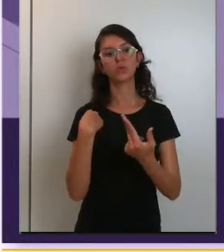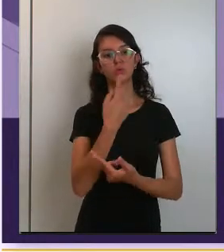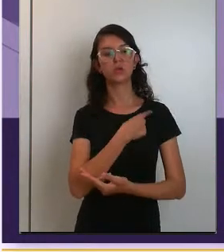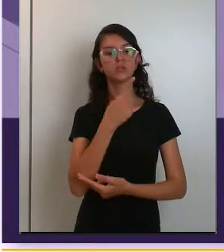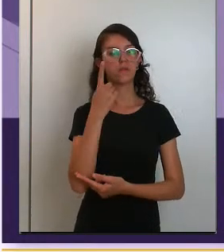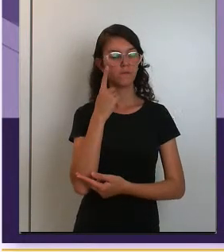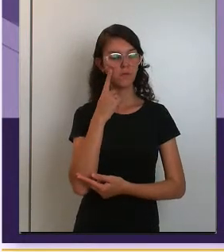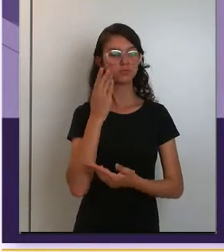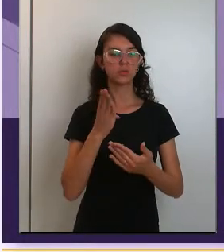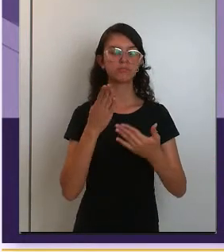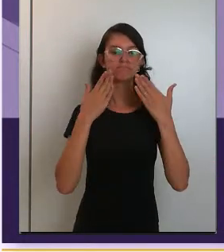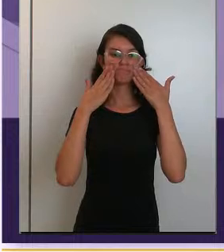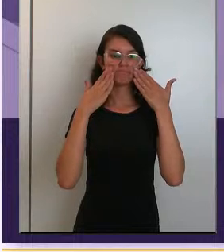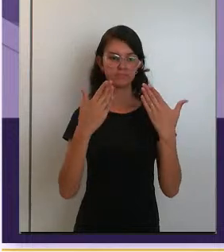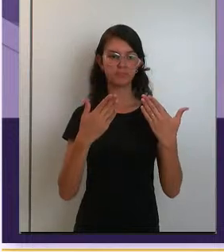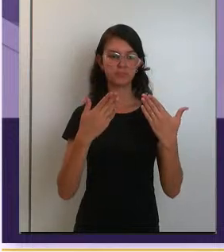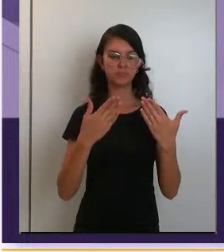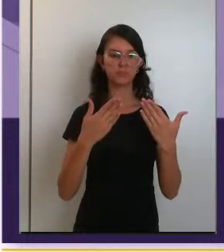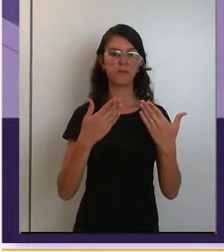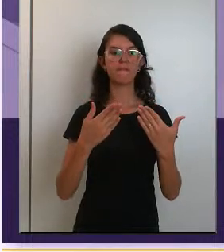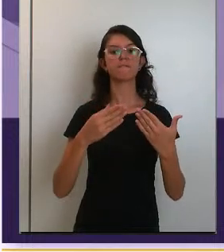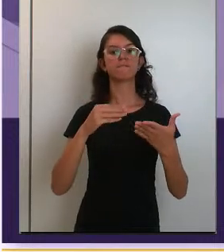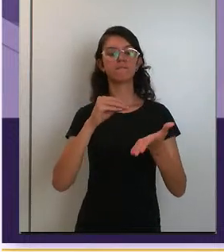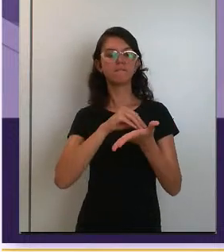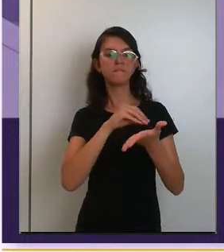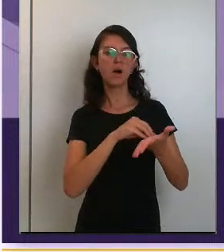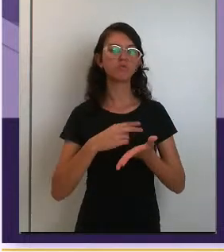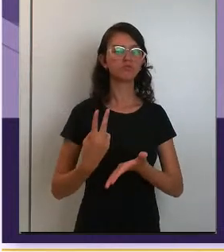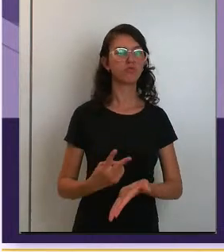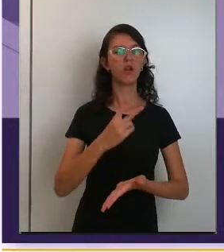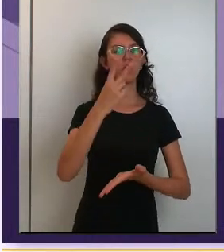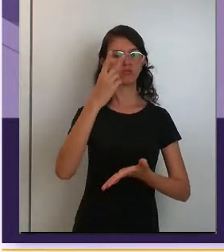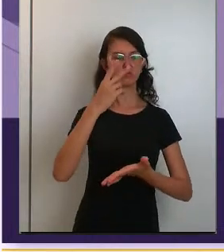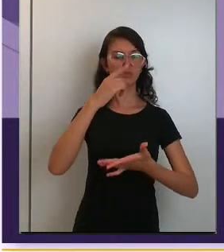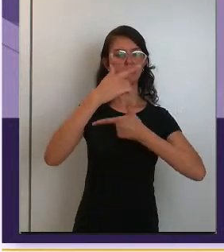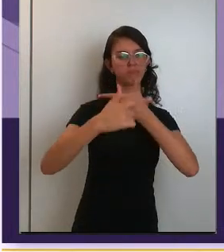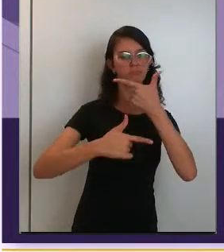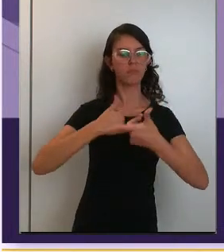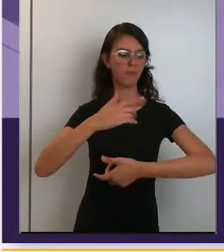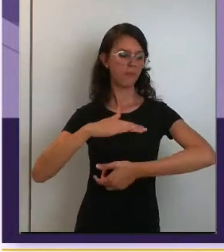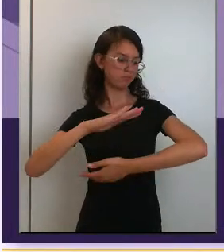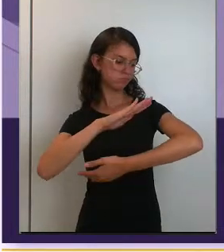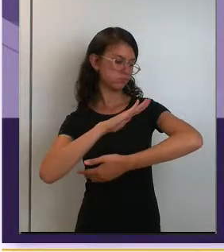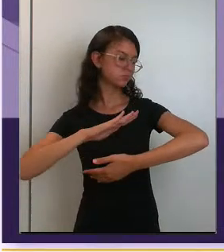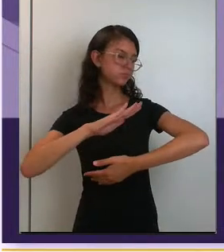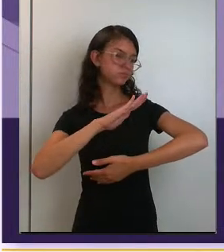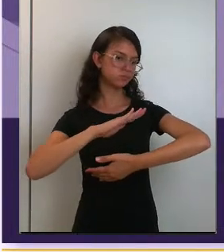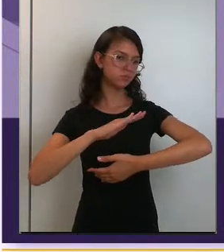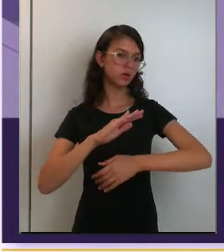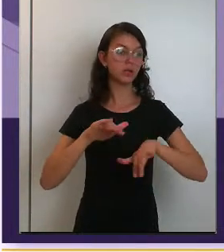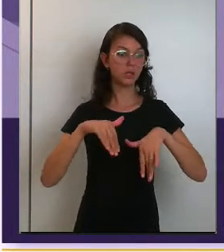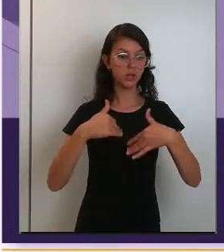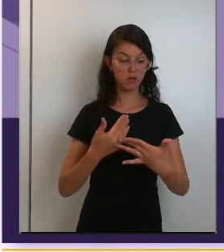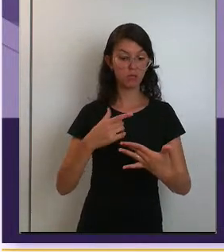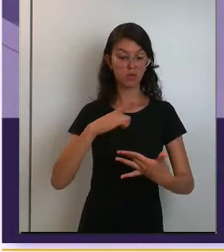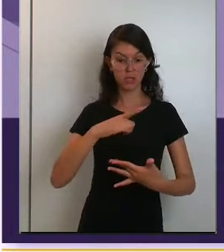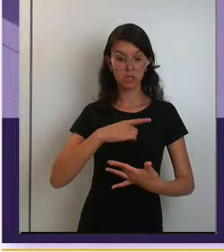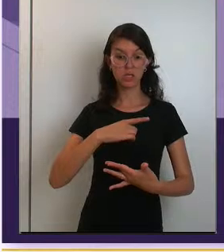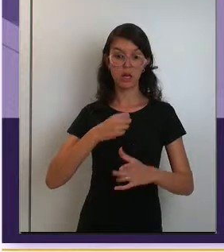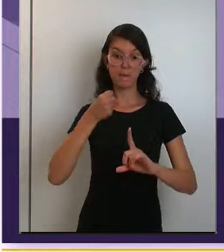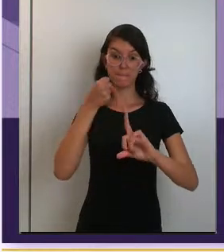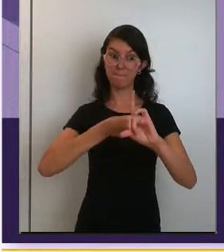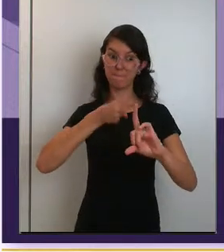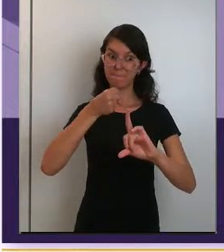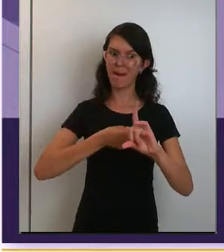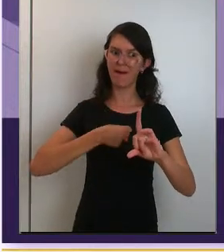a desvalorização do trabalho reprodutivo e a associação desse trabalho à figura da mulher vem produzindo muitos impactos negativos no que se